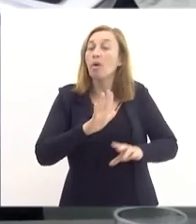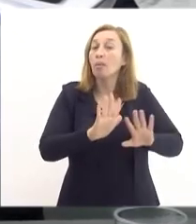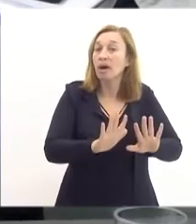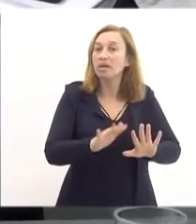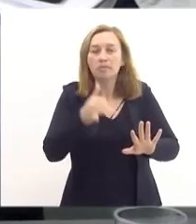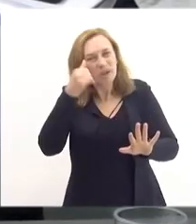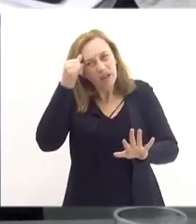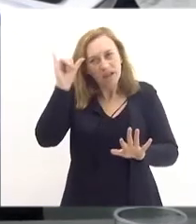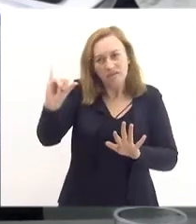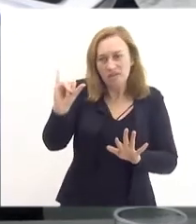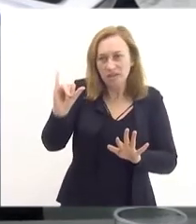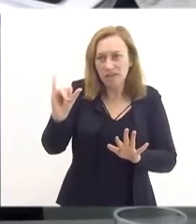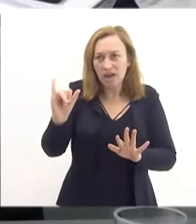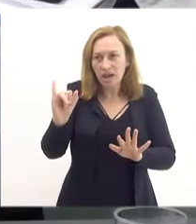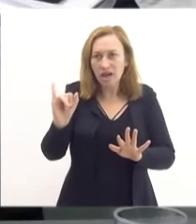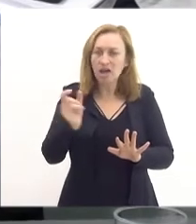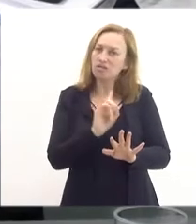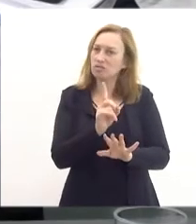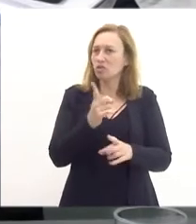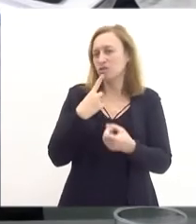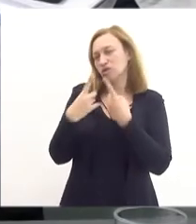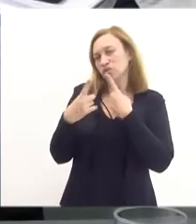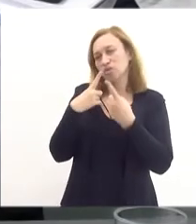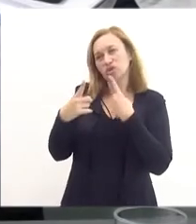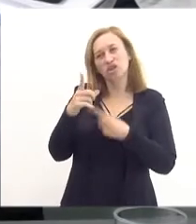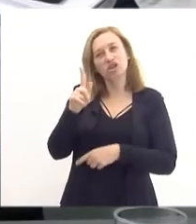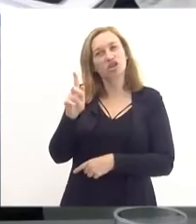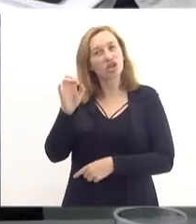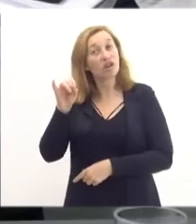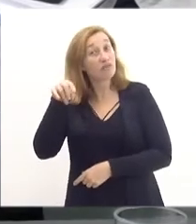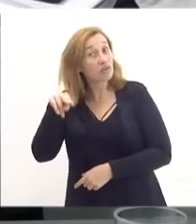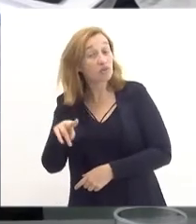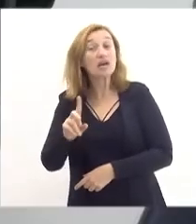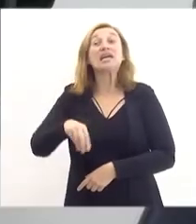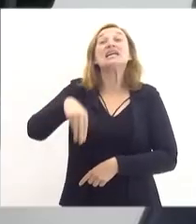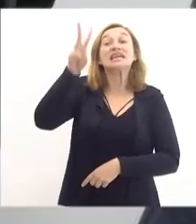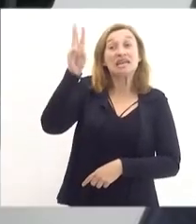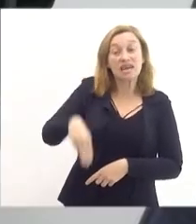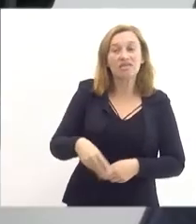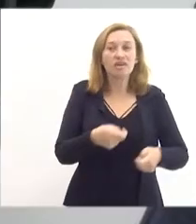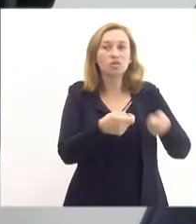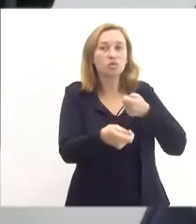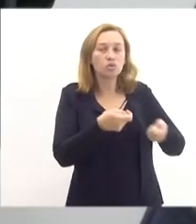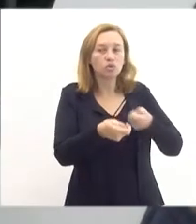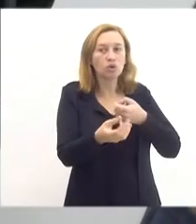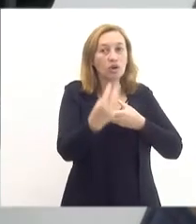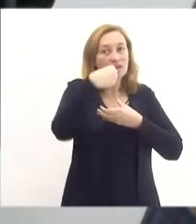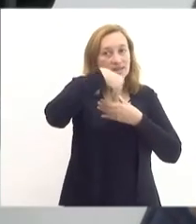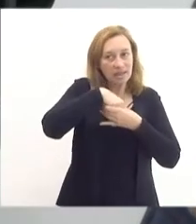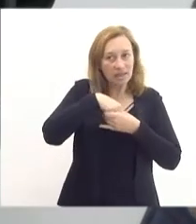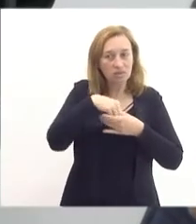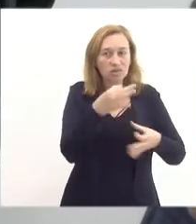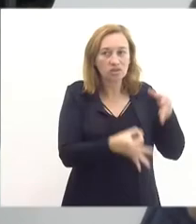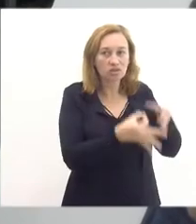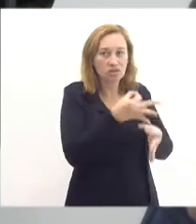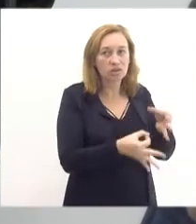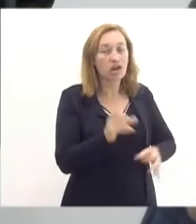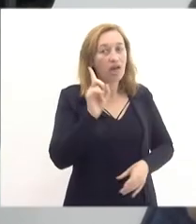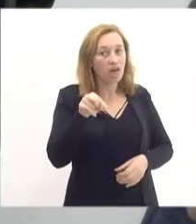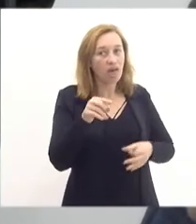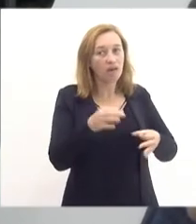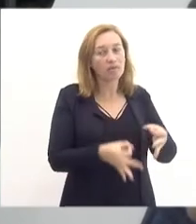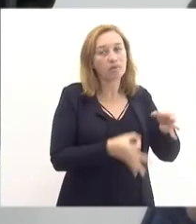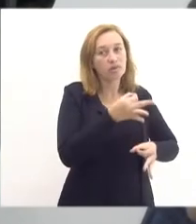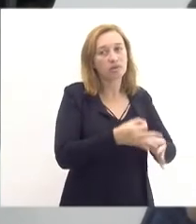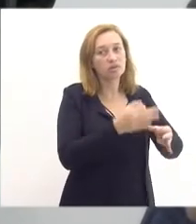para evitar. Eu não vou discutir, Jefferson. Quem faz o controle interno da juridicidade é a Procuradoria-Geral do